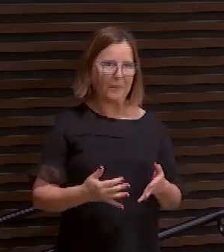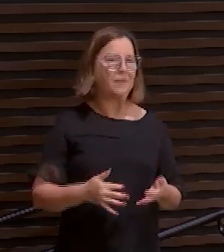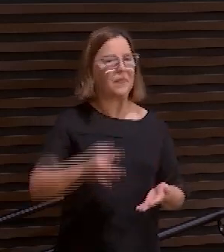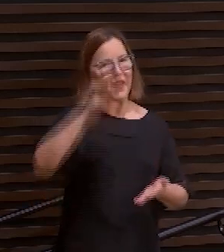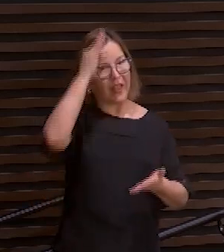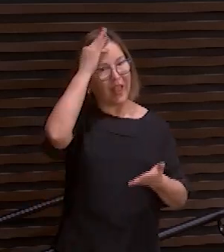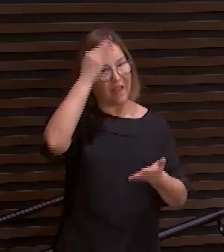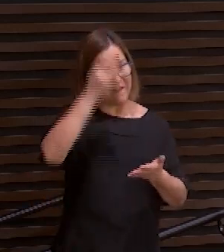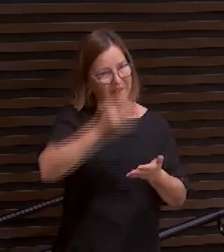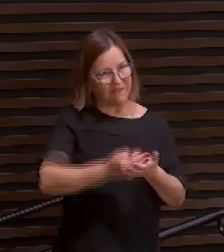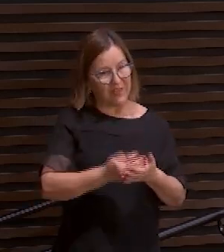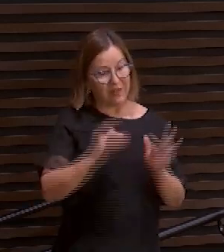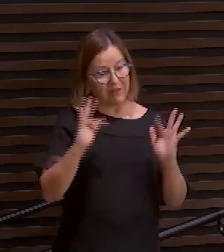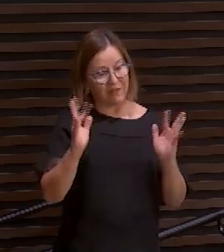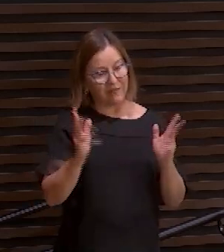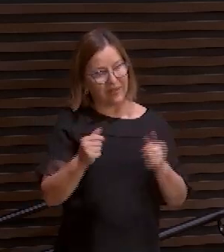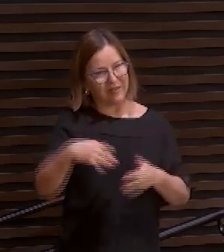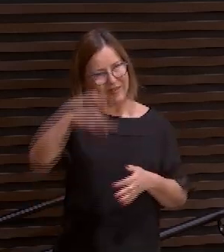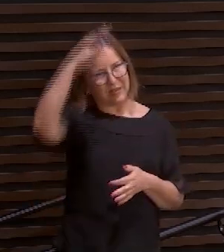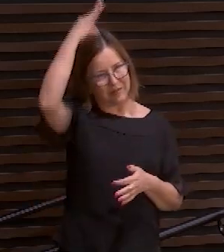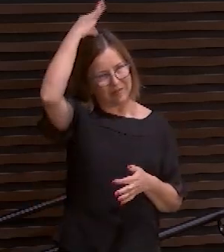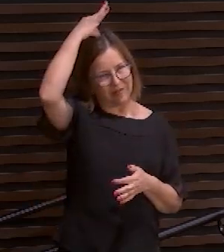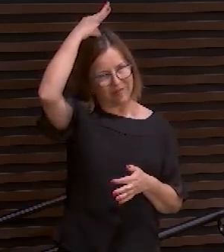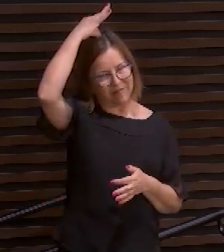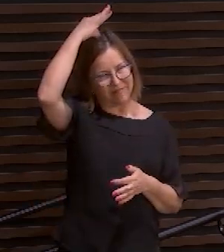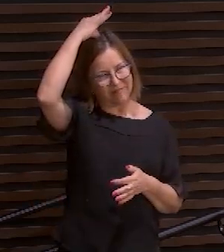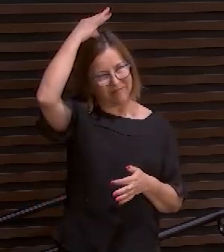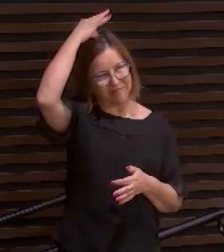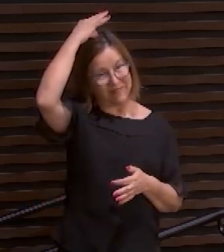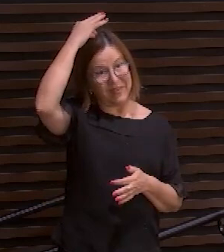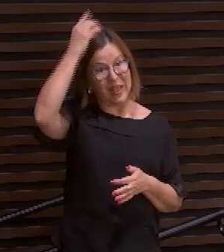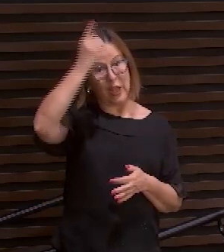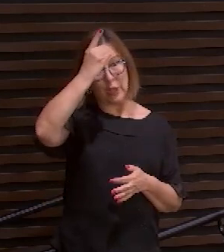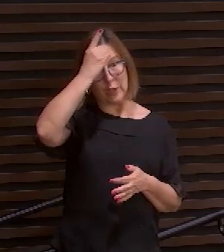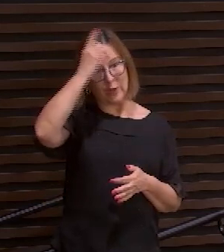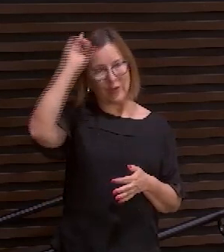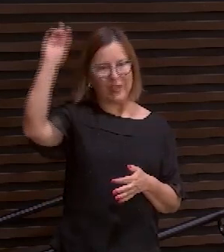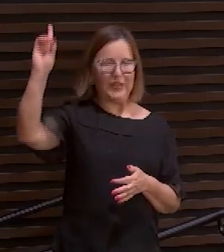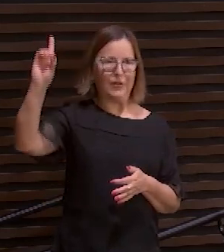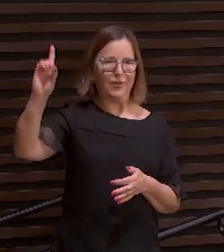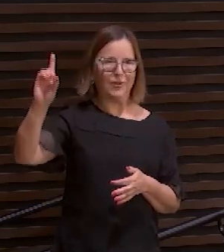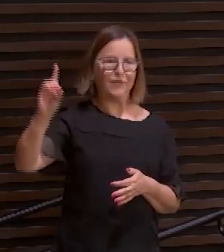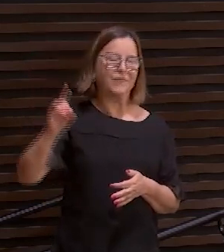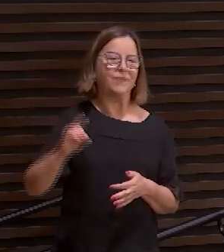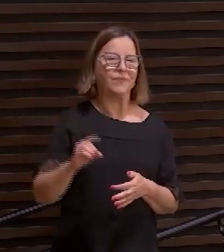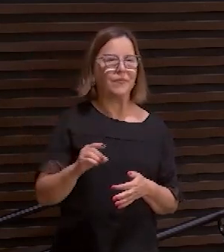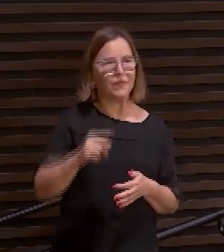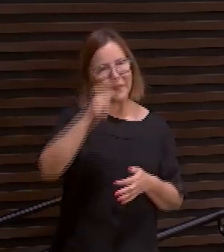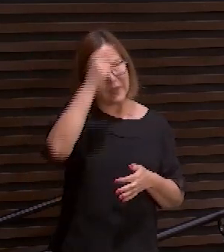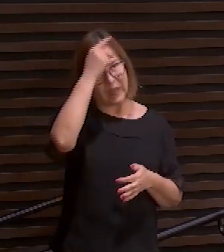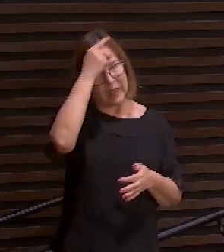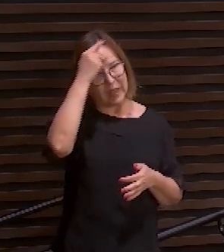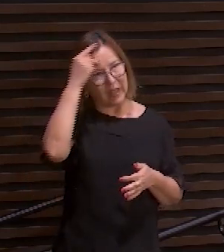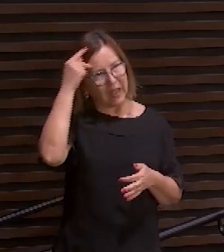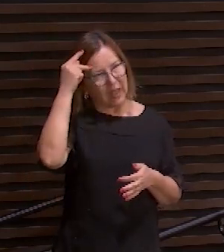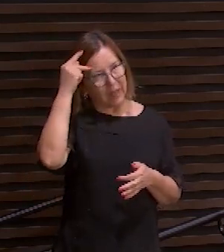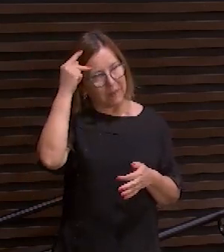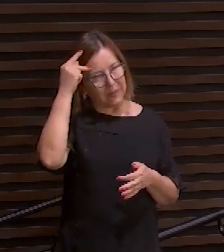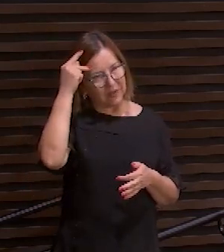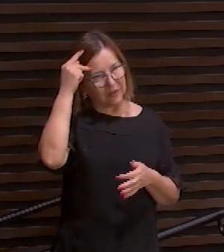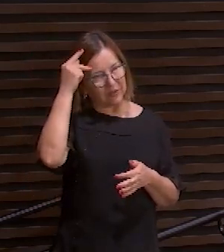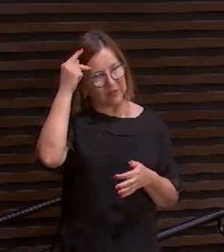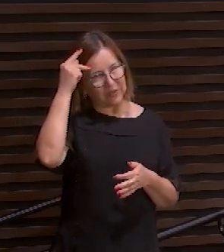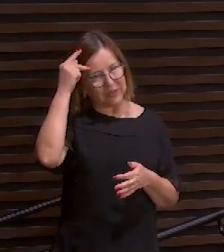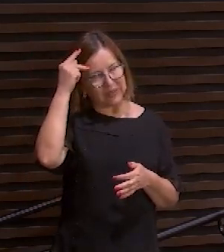atributo espiritual. É um dom de Deus. O homem natural, morto espiritualmente, não